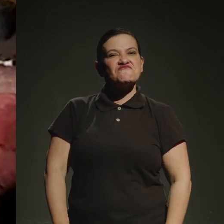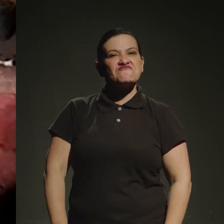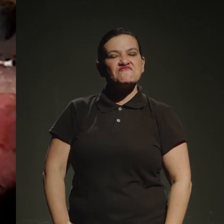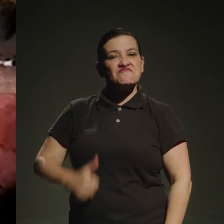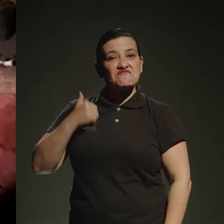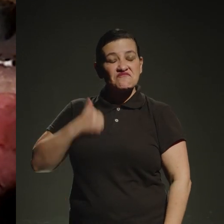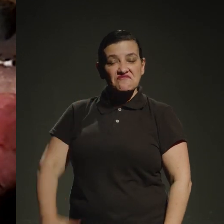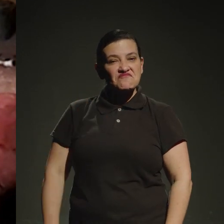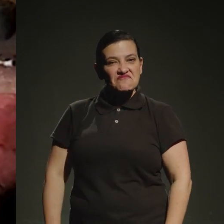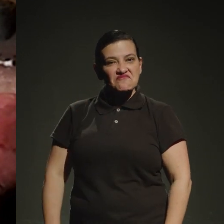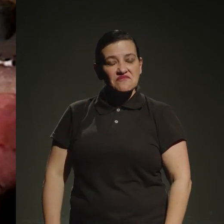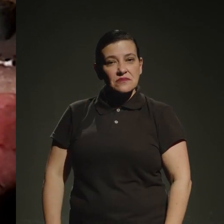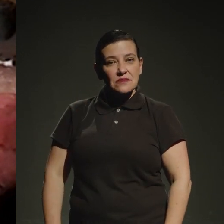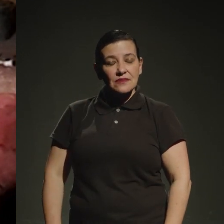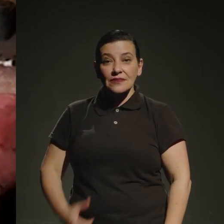Caguei!